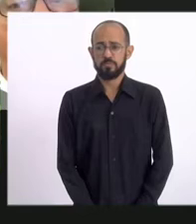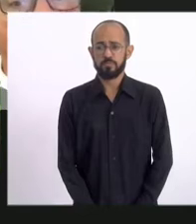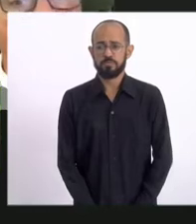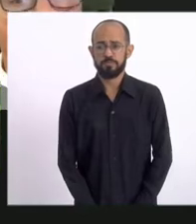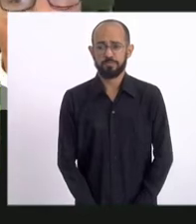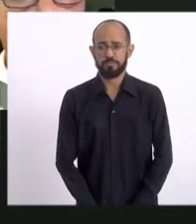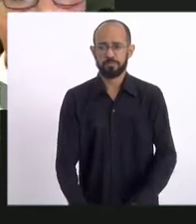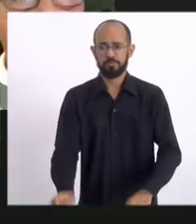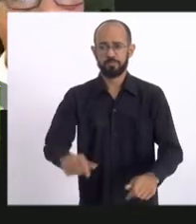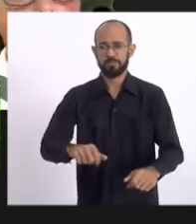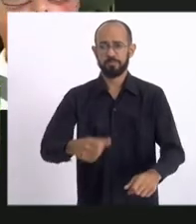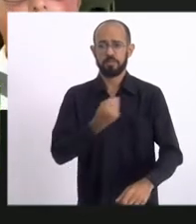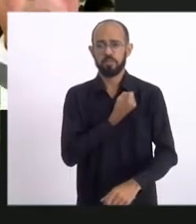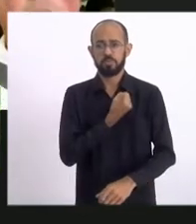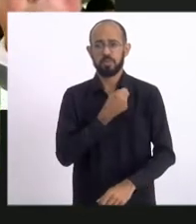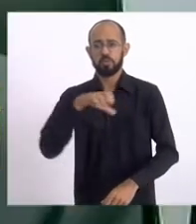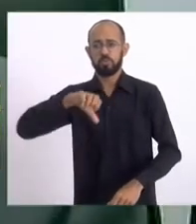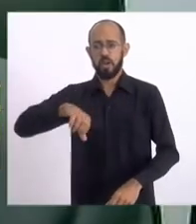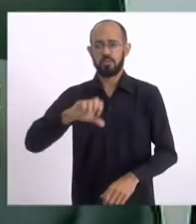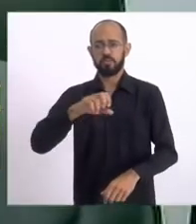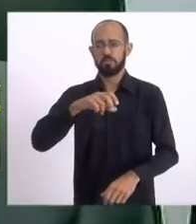9 da pauta. Projeto de lei